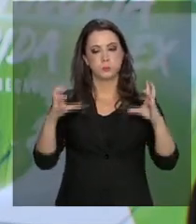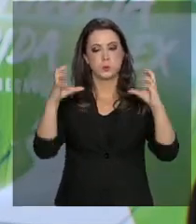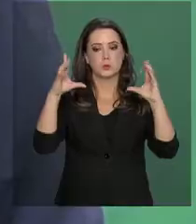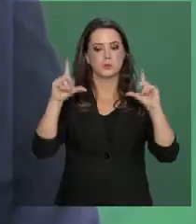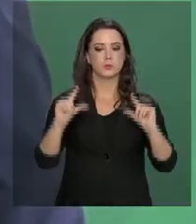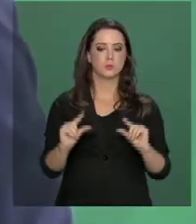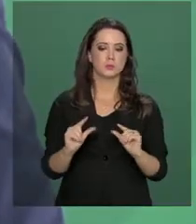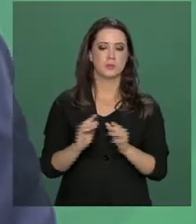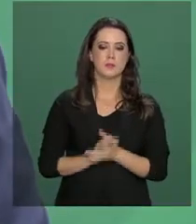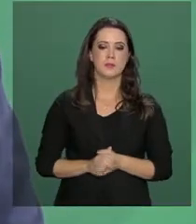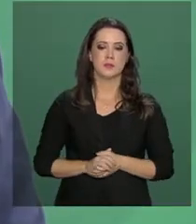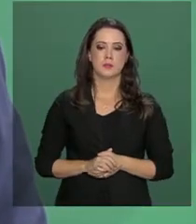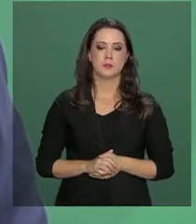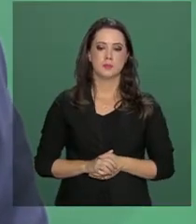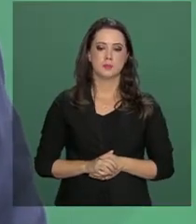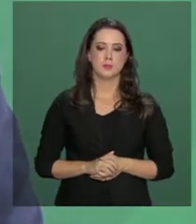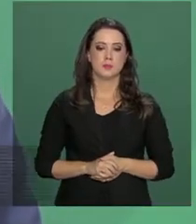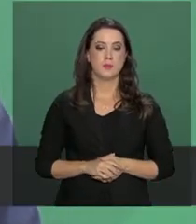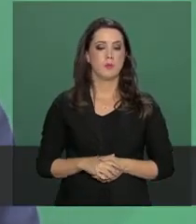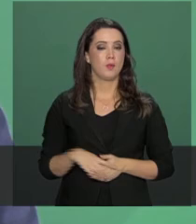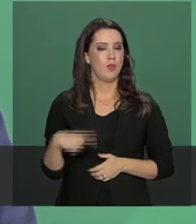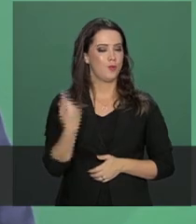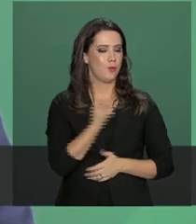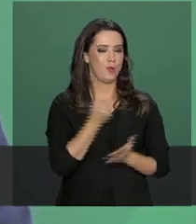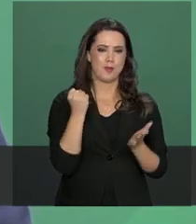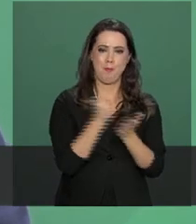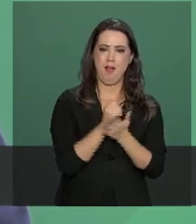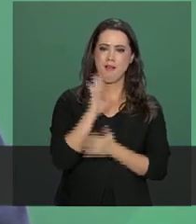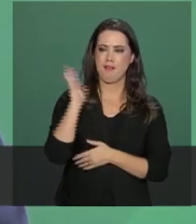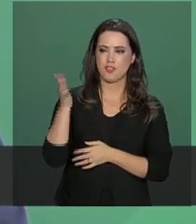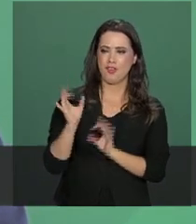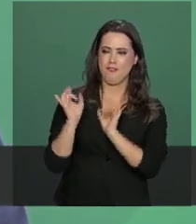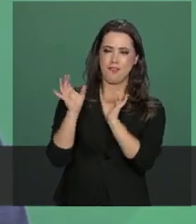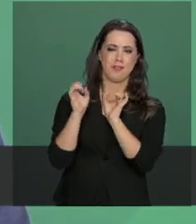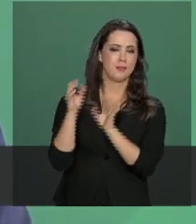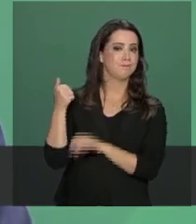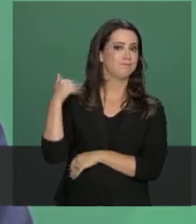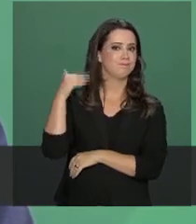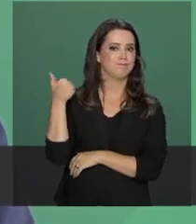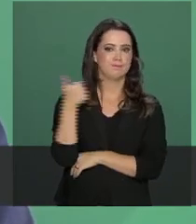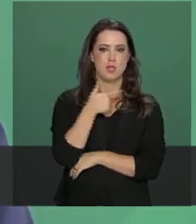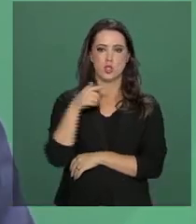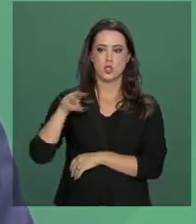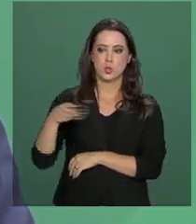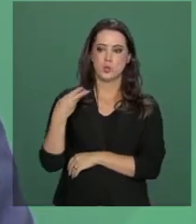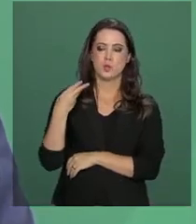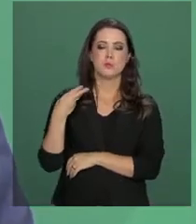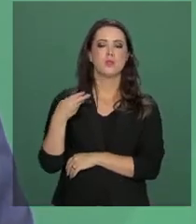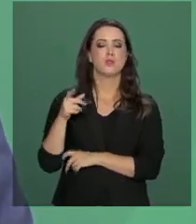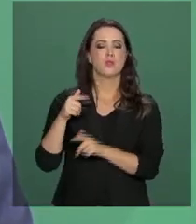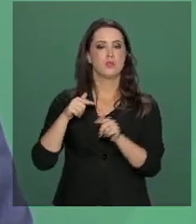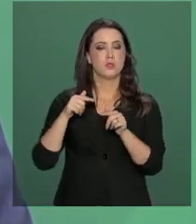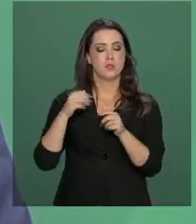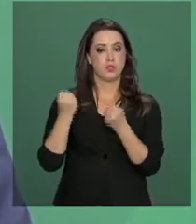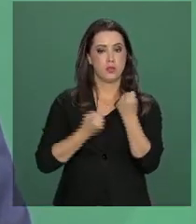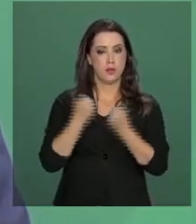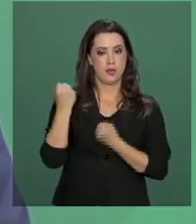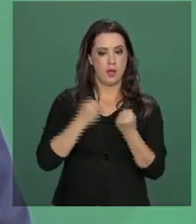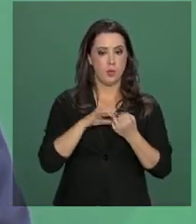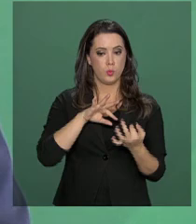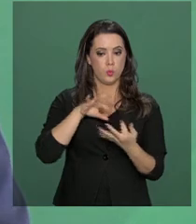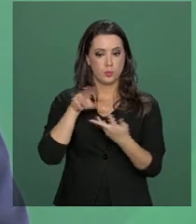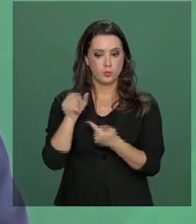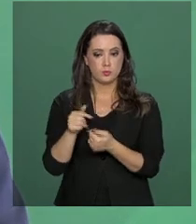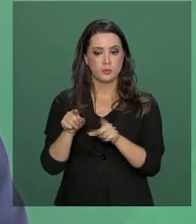nossa marca jac motors comercializou mas é 12 milhões dos melhores libras em todo o mundo isso significou